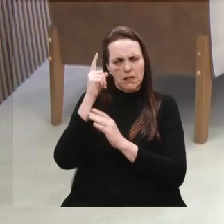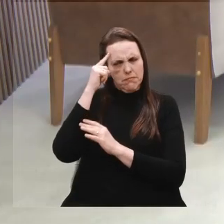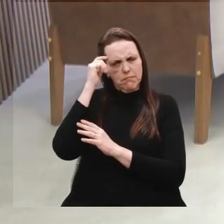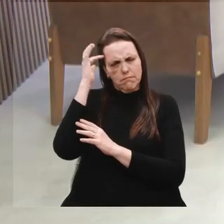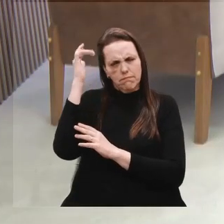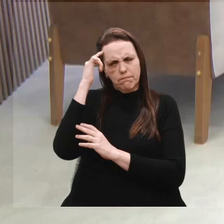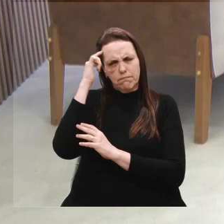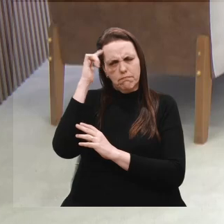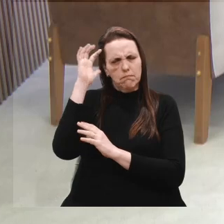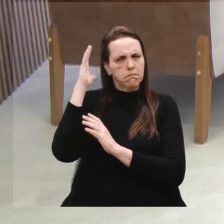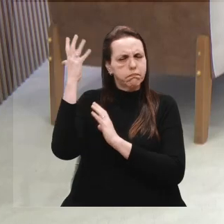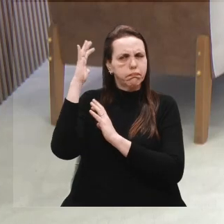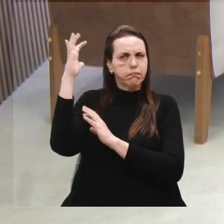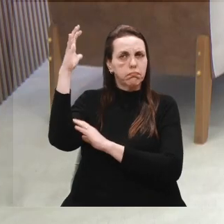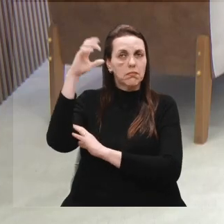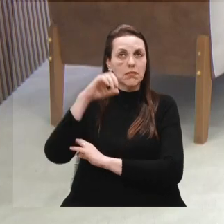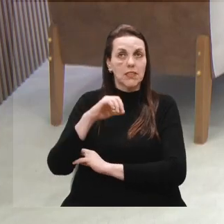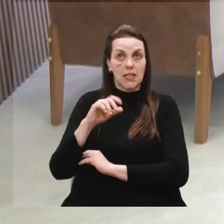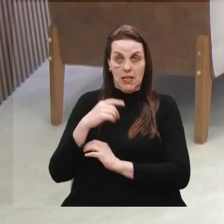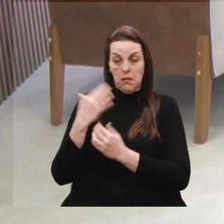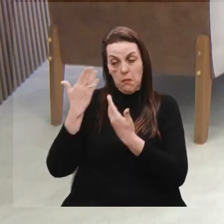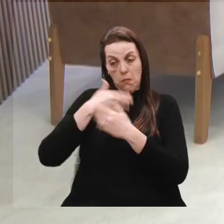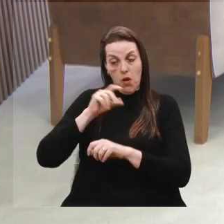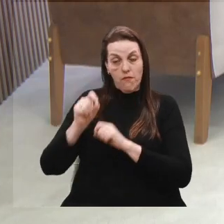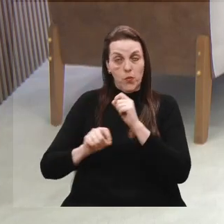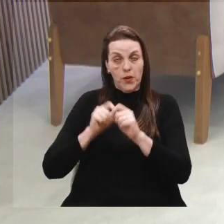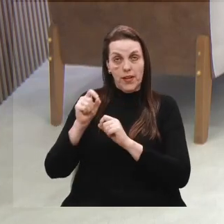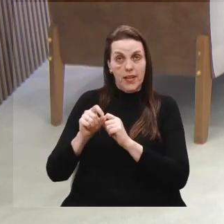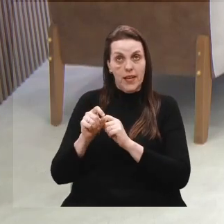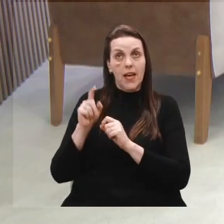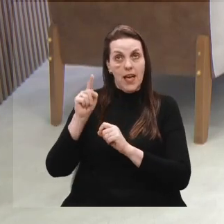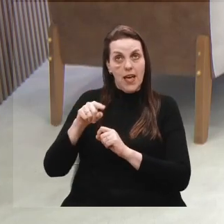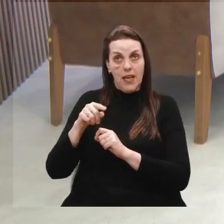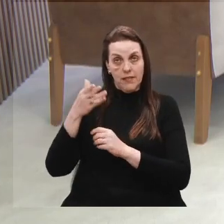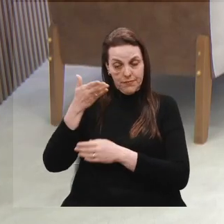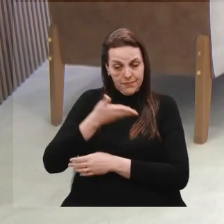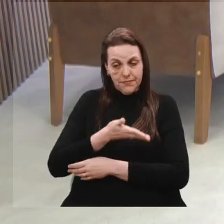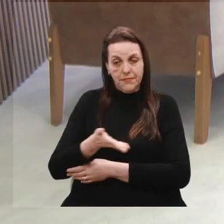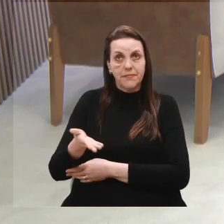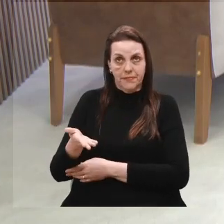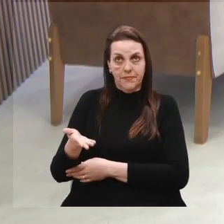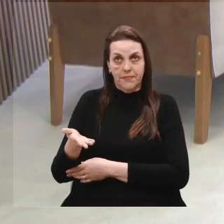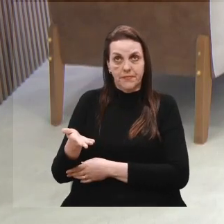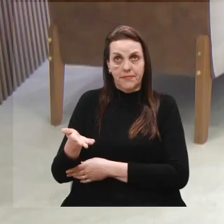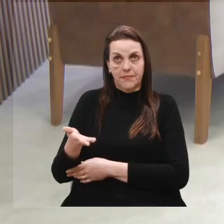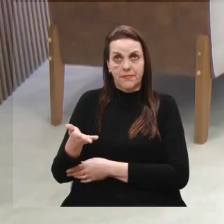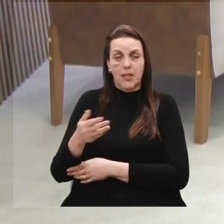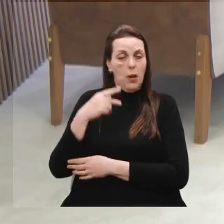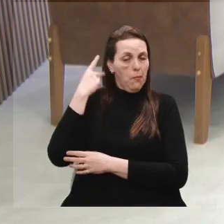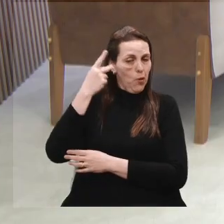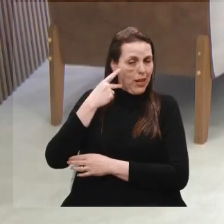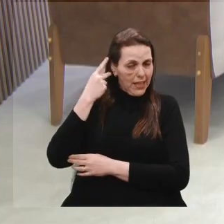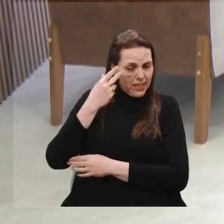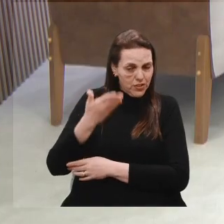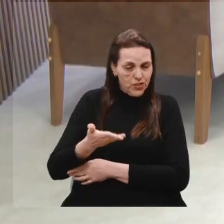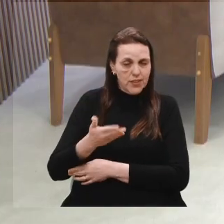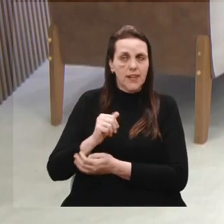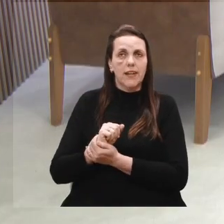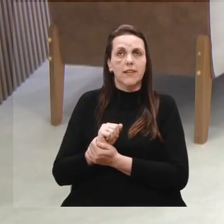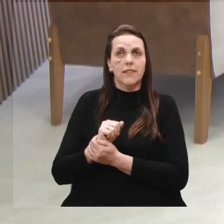grande pensadora, né? E prova disso foi a passagem dela pela